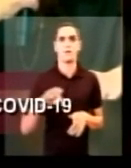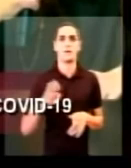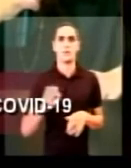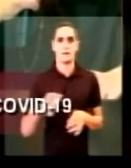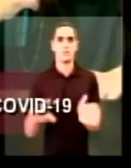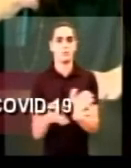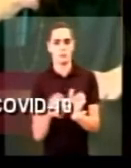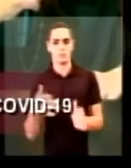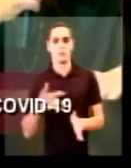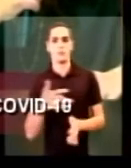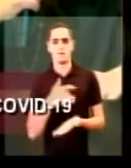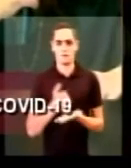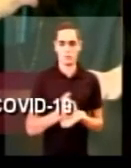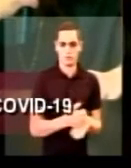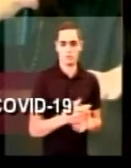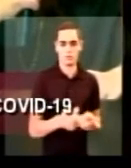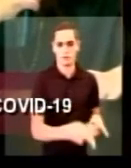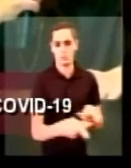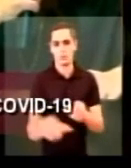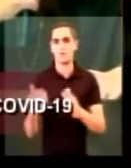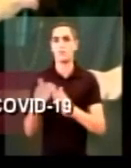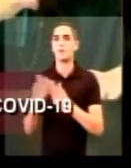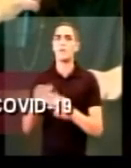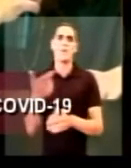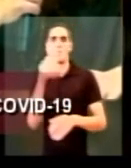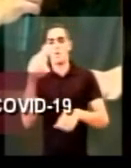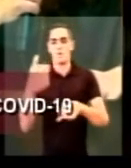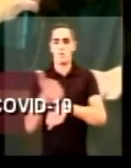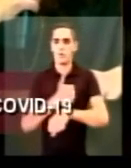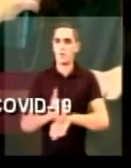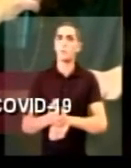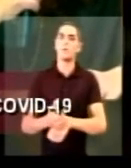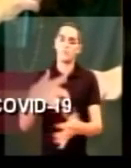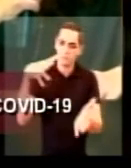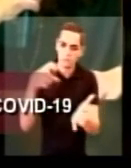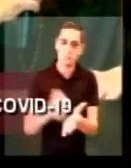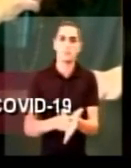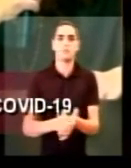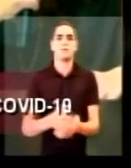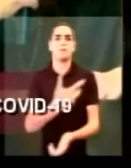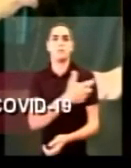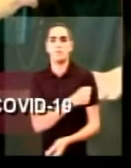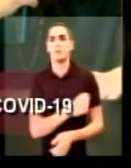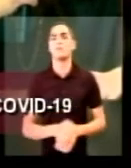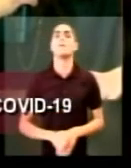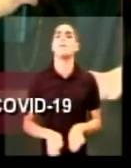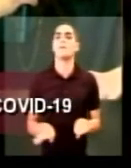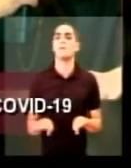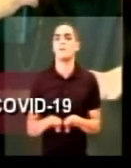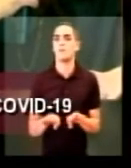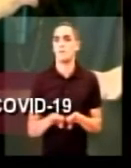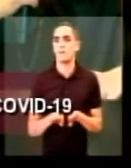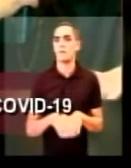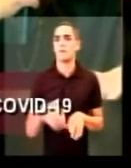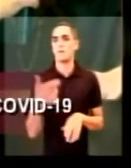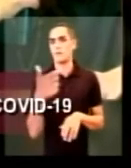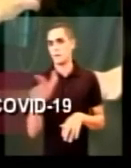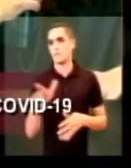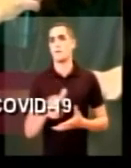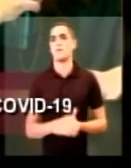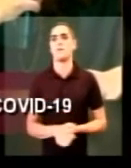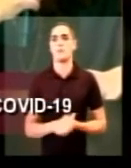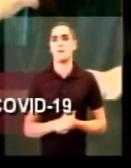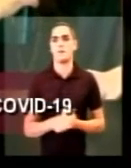outros profissionais no registro dessas doses e os profissionais que serão os vacinadores. Então, eu quero deixar claro que Rio Preto